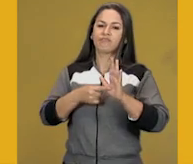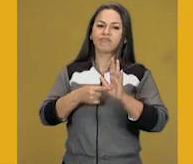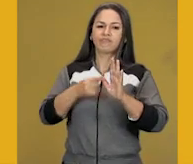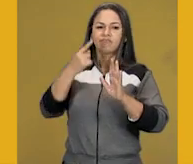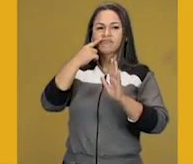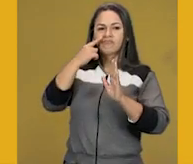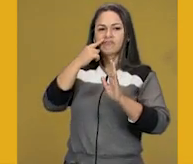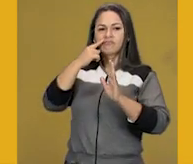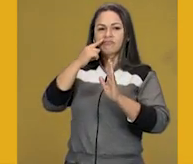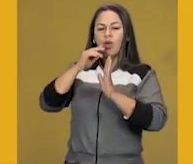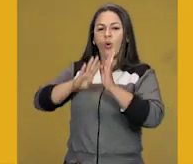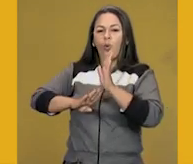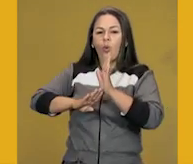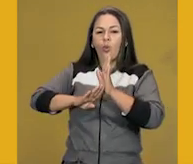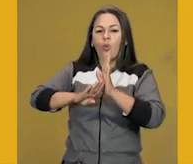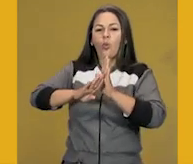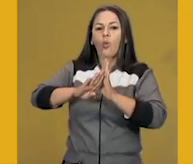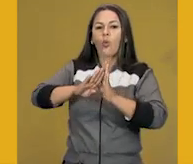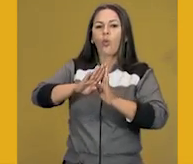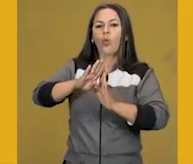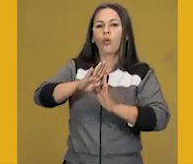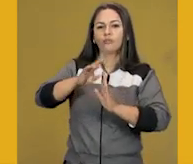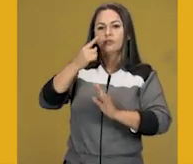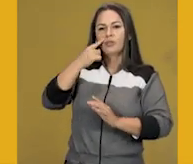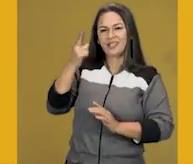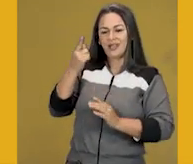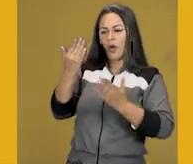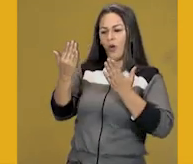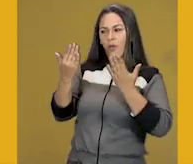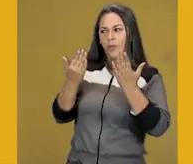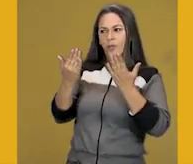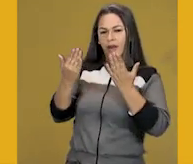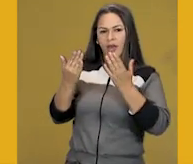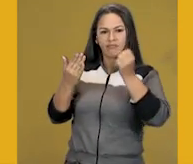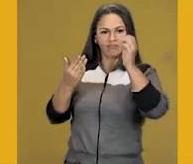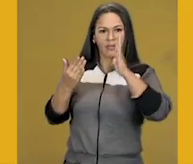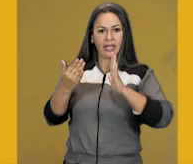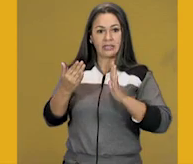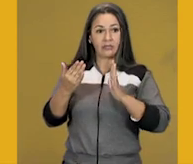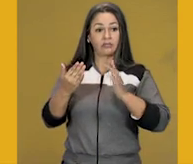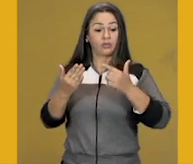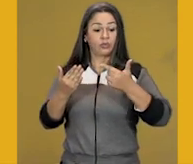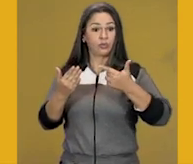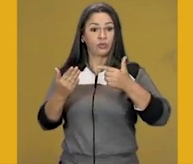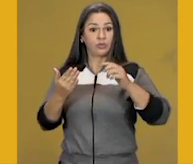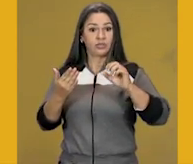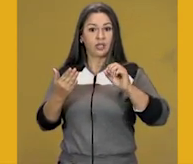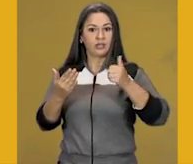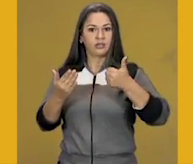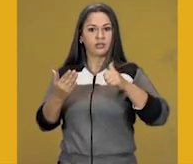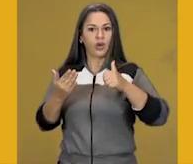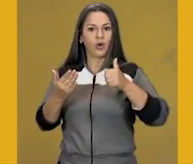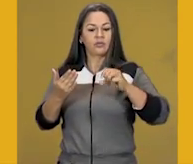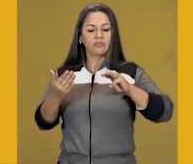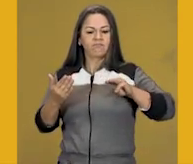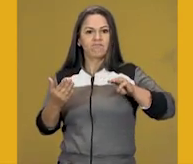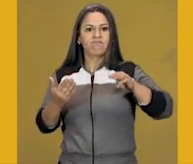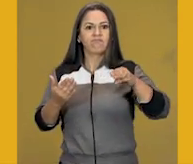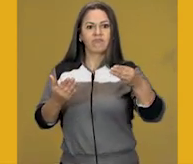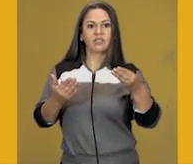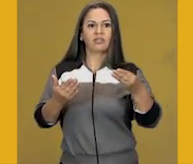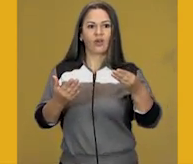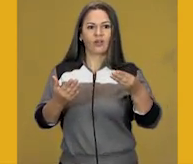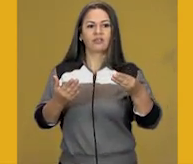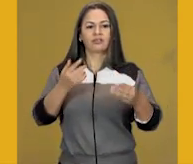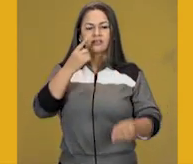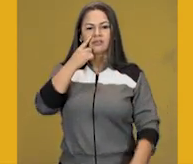uma comparação. Então, olha só, o Brasil ele tem 211 milhões de pessoas. Eu vou até escrever esse